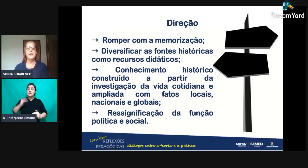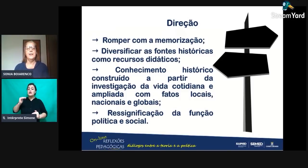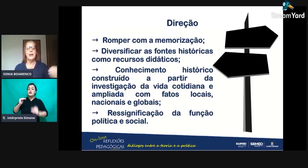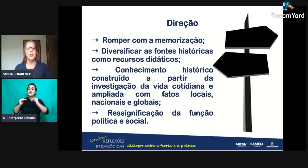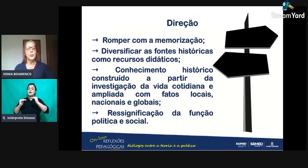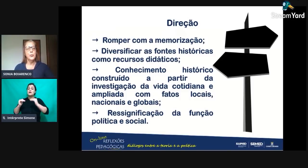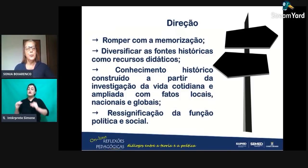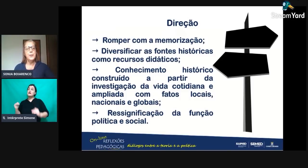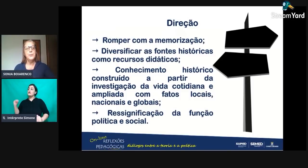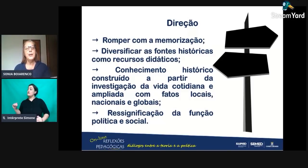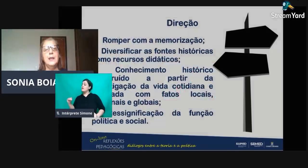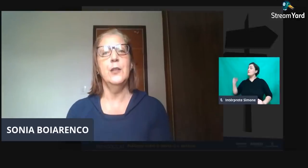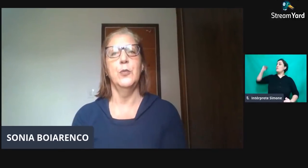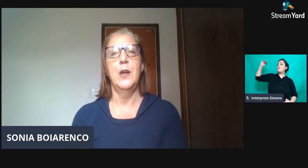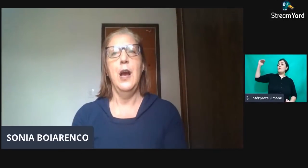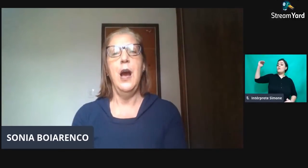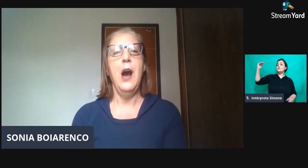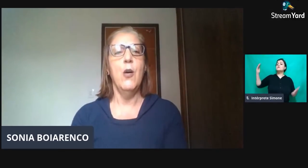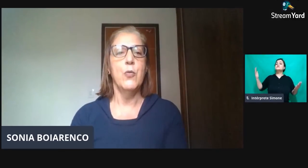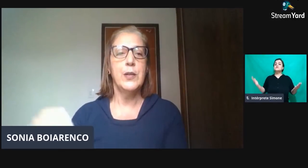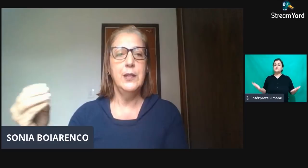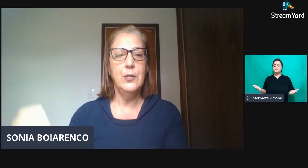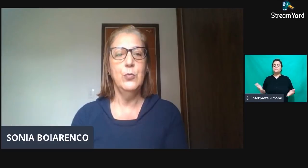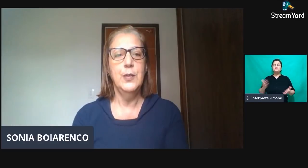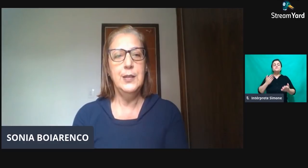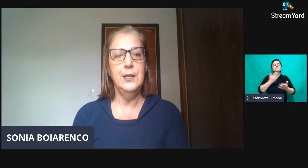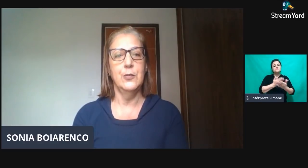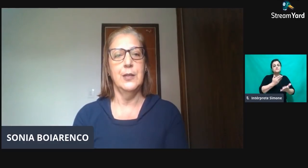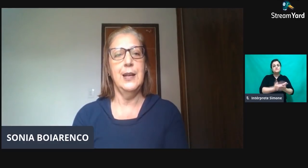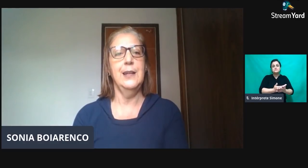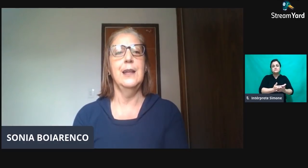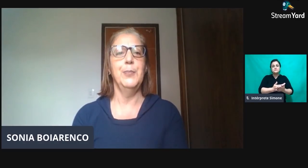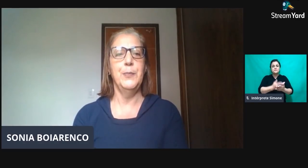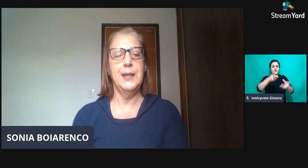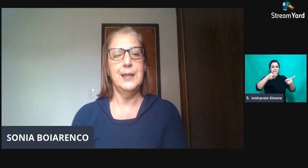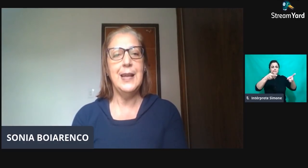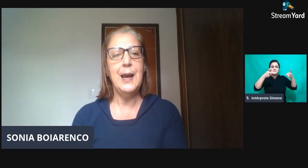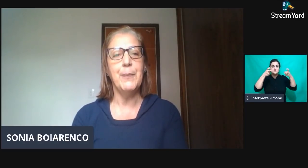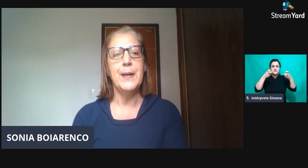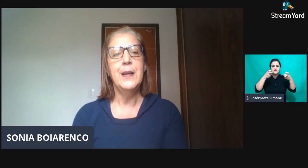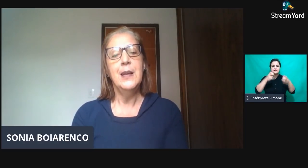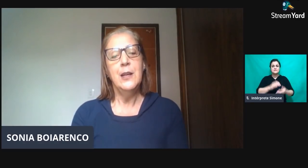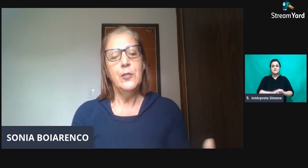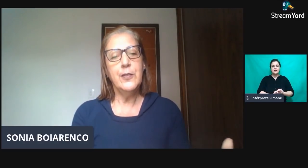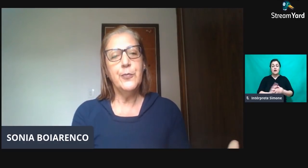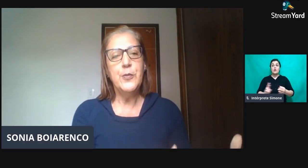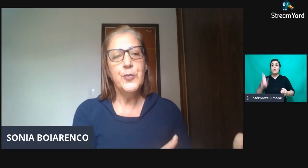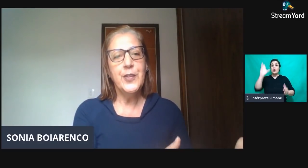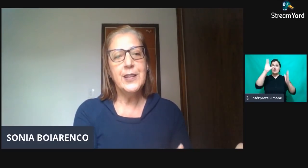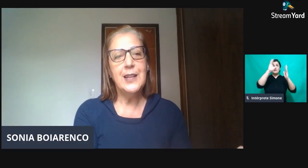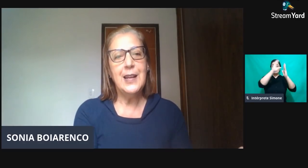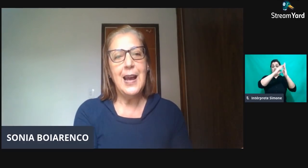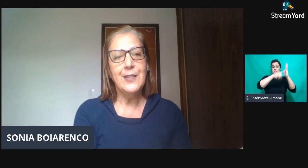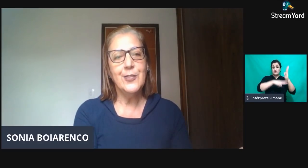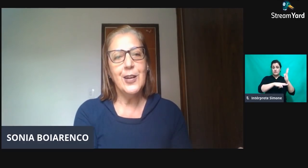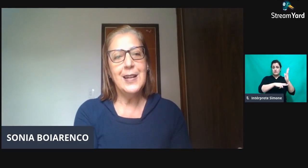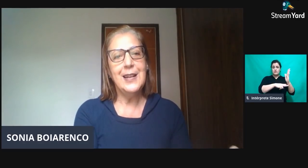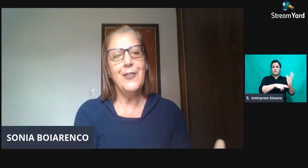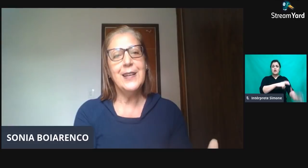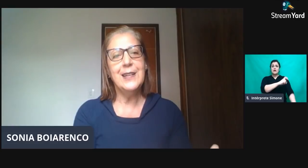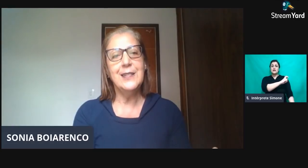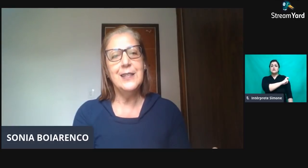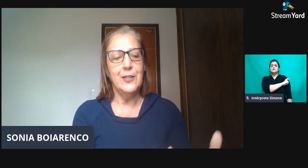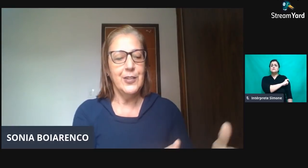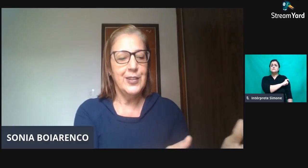o referencial do primeiro ao quinto ano, né, na primeira etapa, nós vamos ver que a história